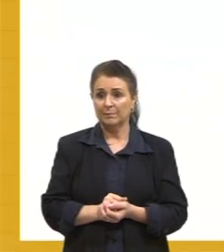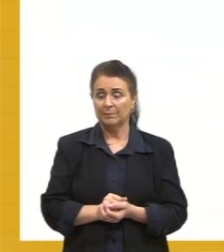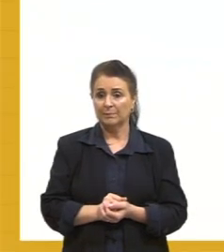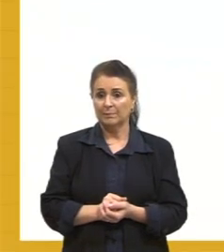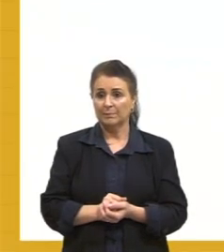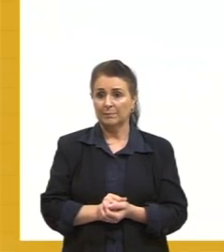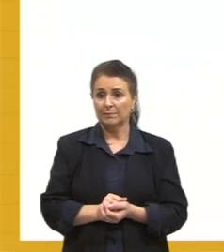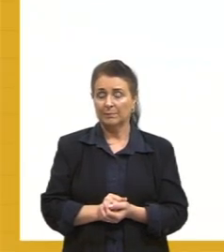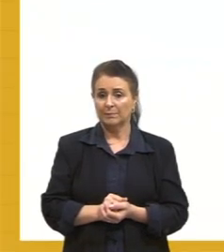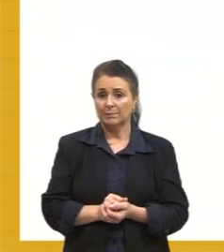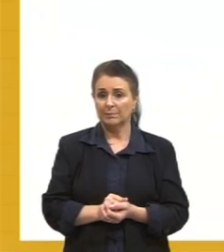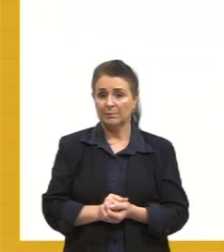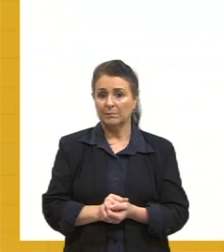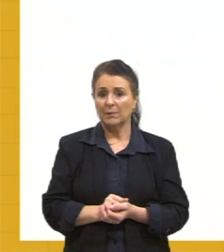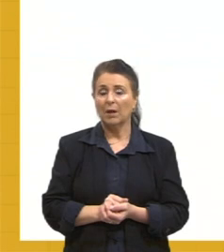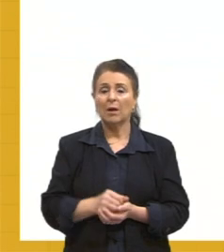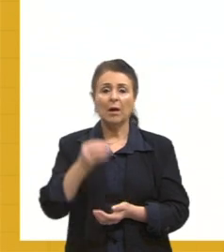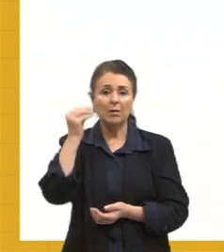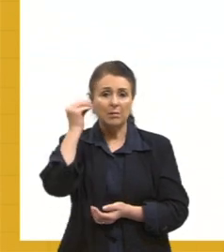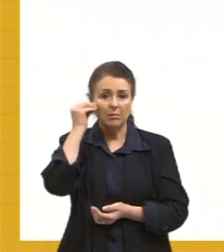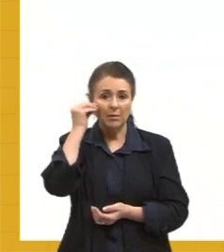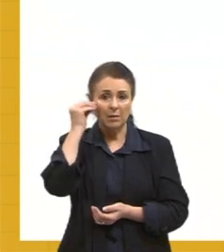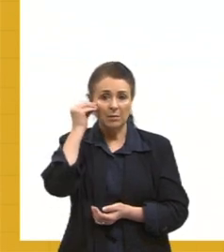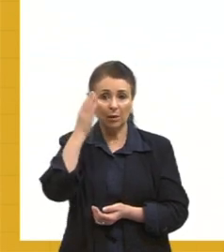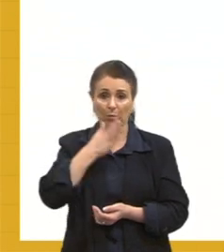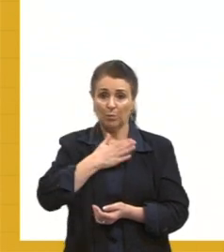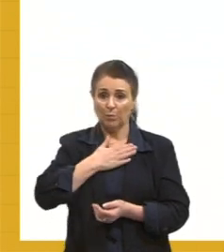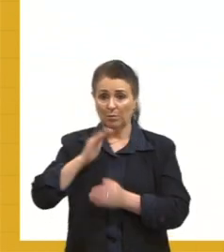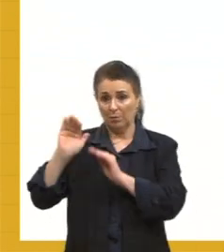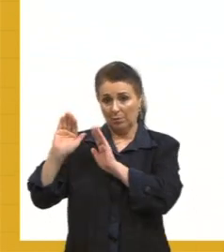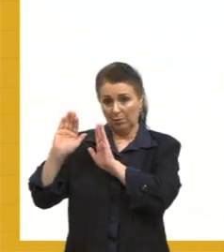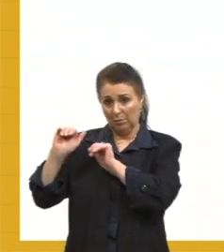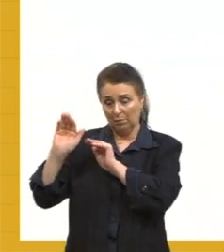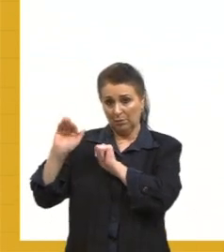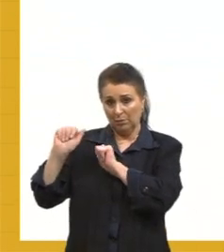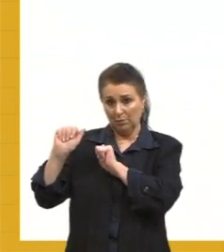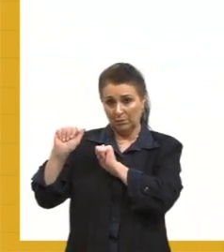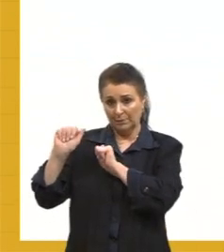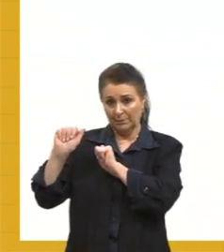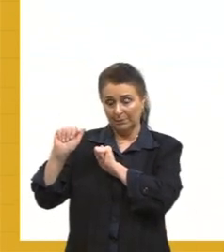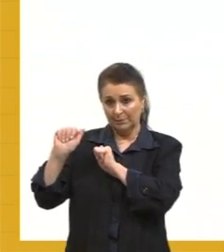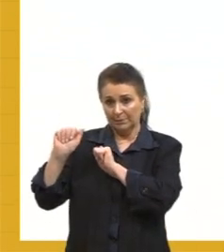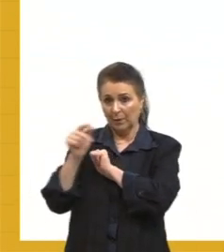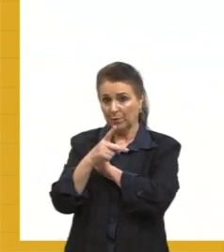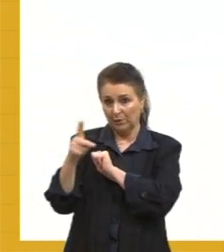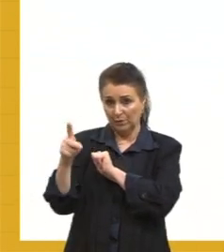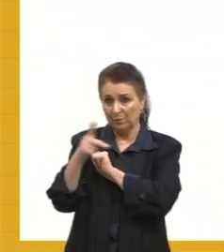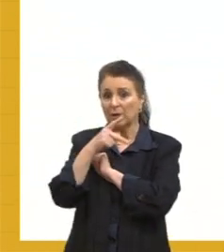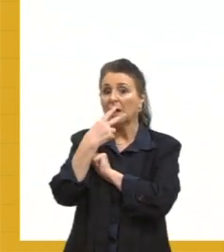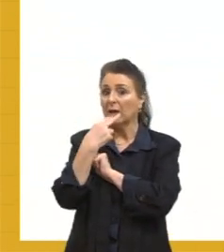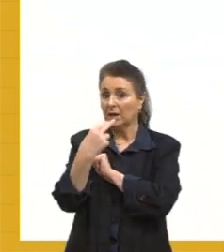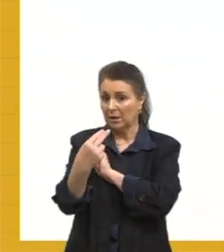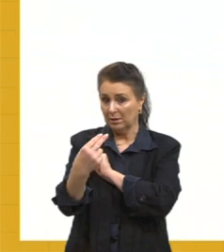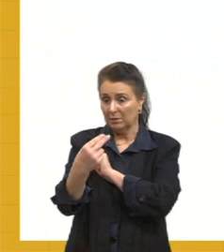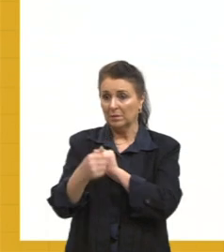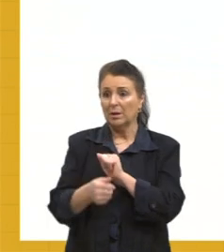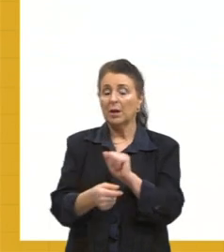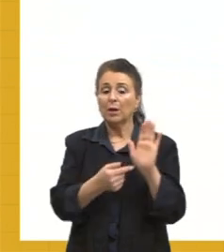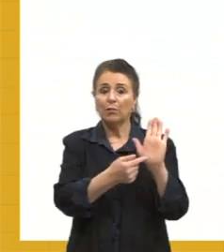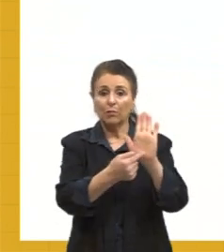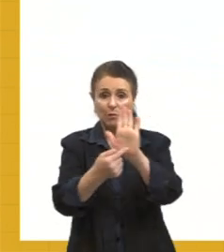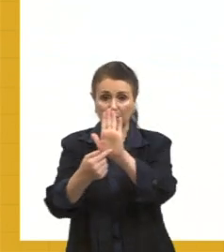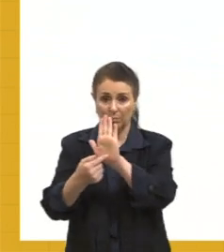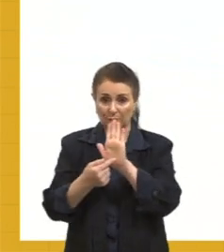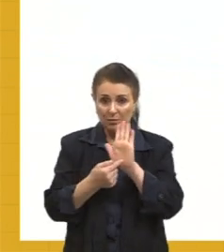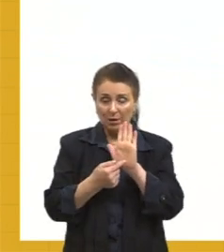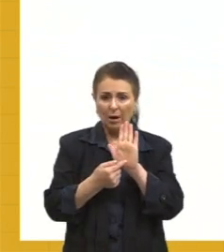E aí para testar um pouquinho o meu espanhol né para ver como é que tá o meu espanhol né Lu eu vou eu trouxe aqui para vocês algumas